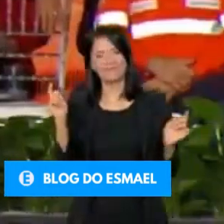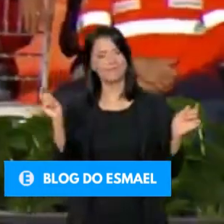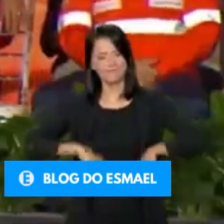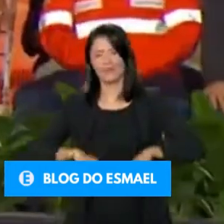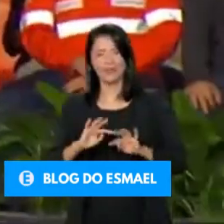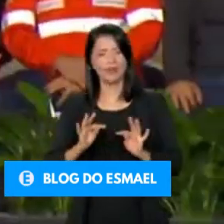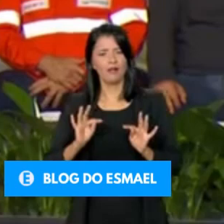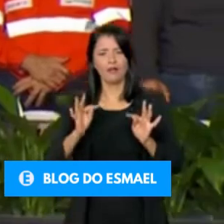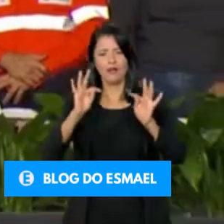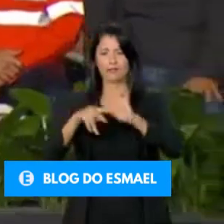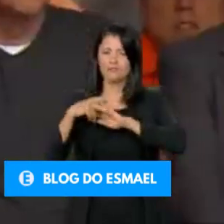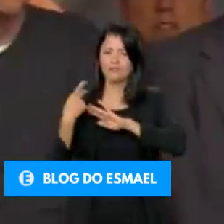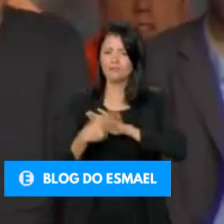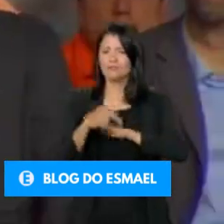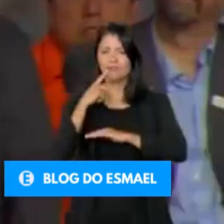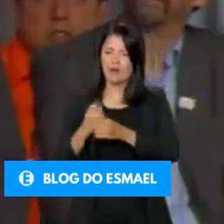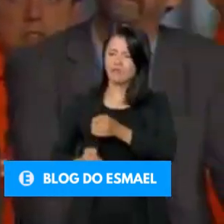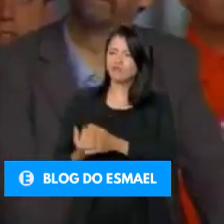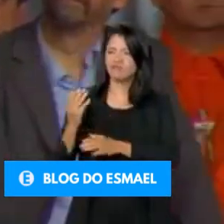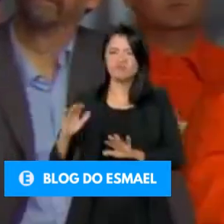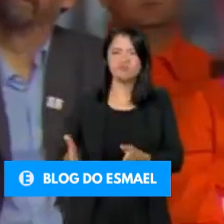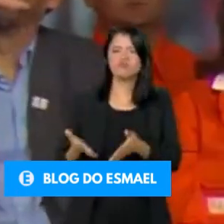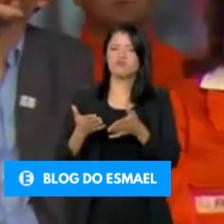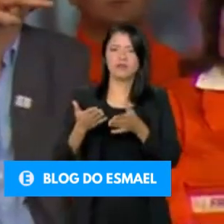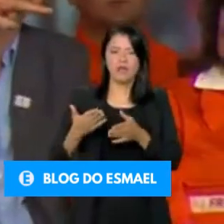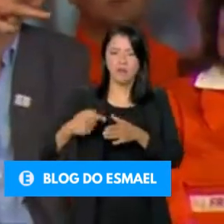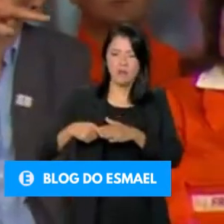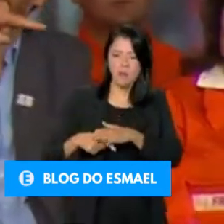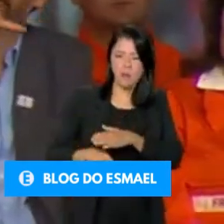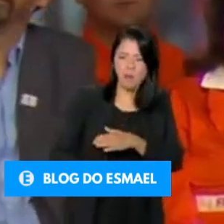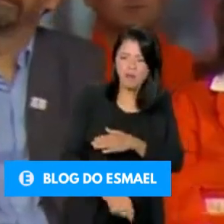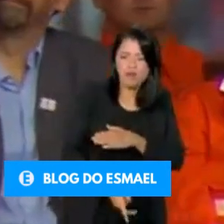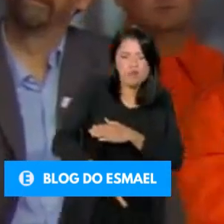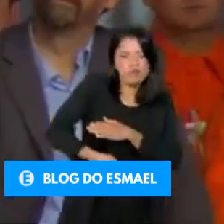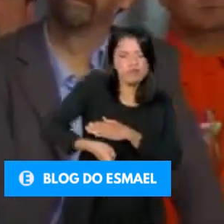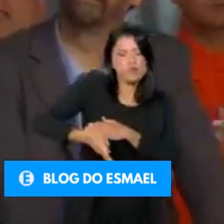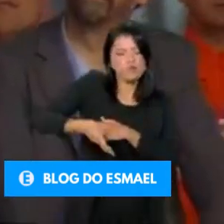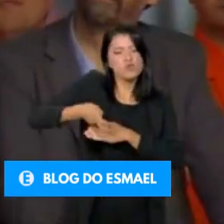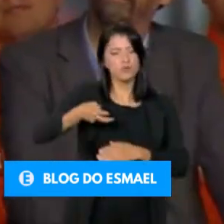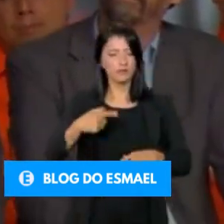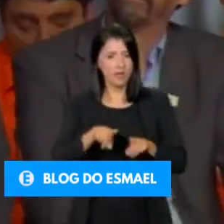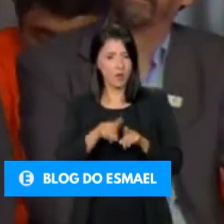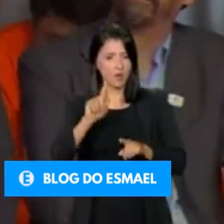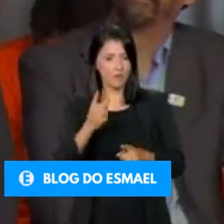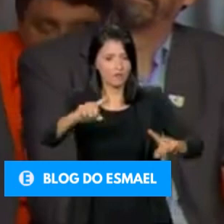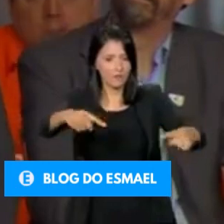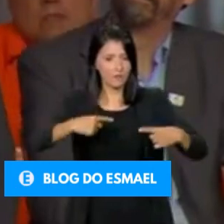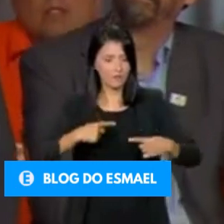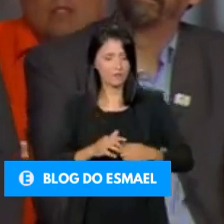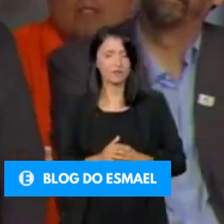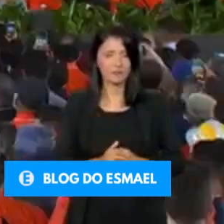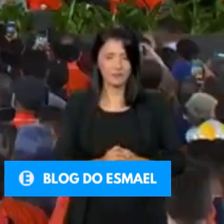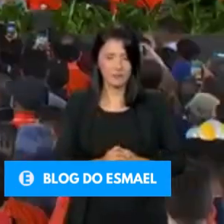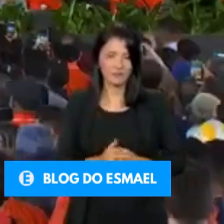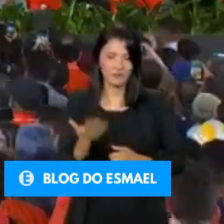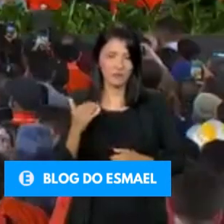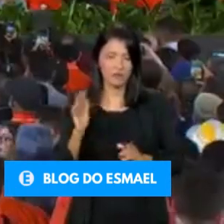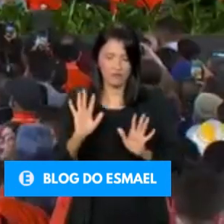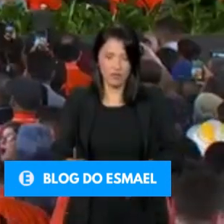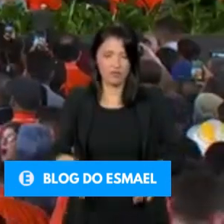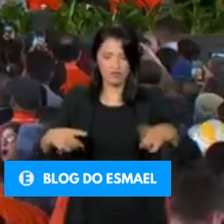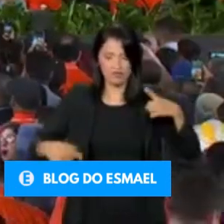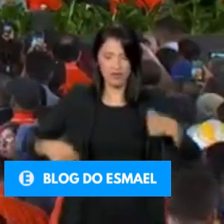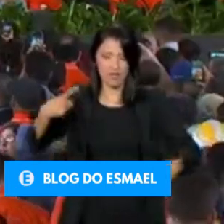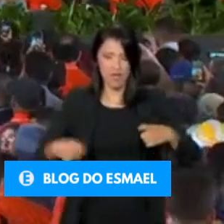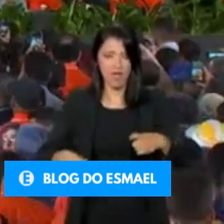competência tecnológica para a prospecção em altas águas profundas. Agora nós vamos pegar um desafio. Quando terminou a guerra na